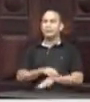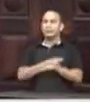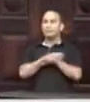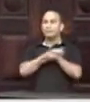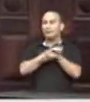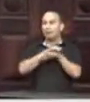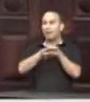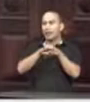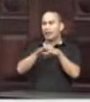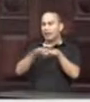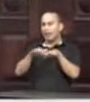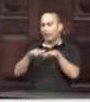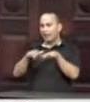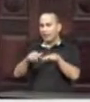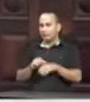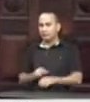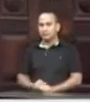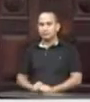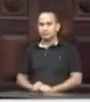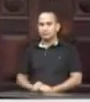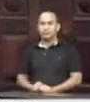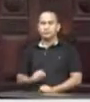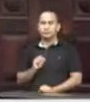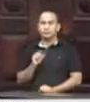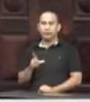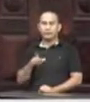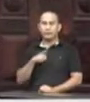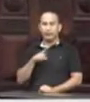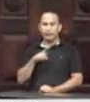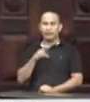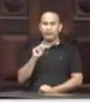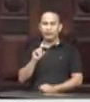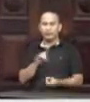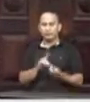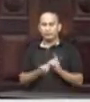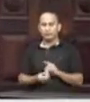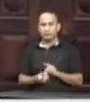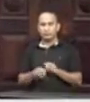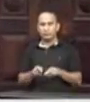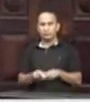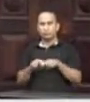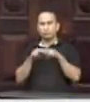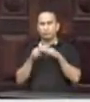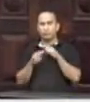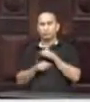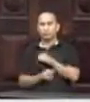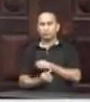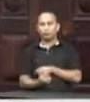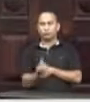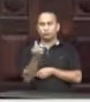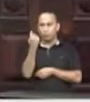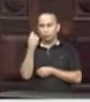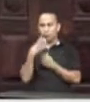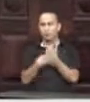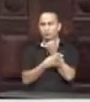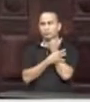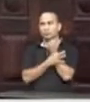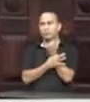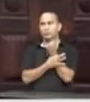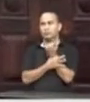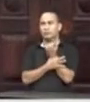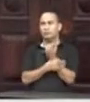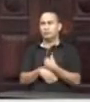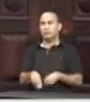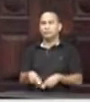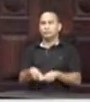fundos, senhor presidente, e que tem que convergir para o Fundo Único da Segurança, para